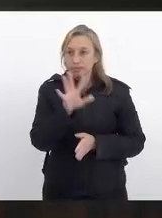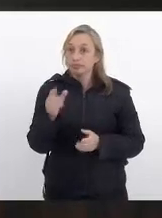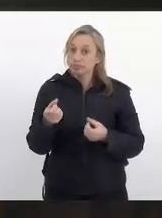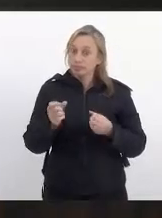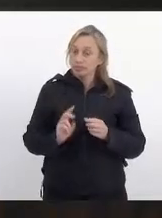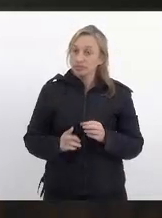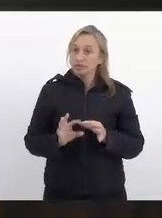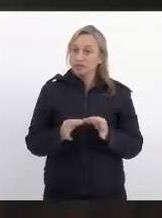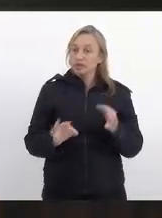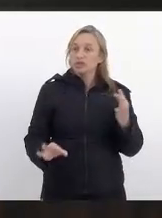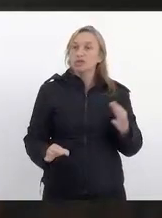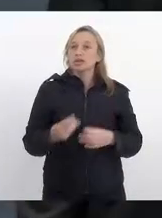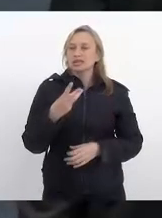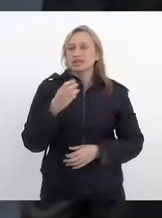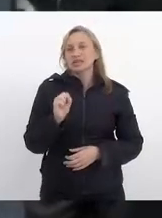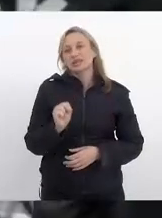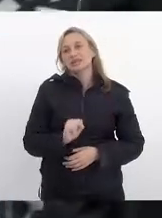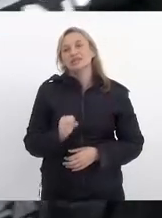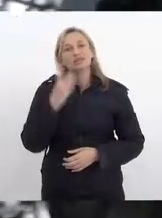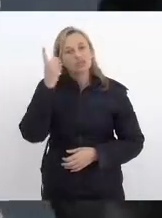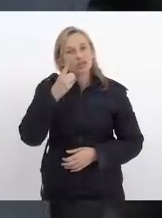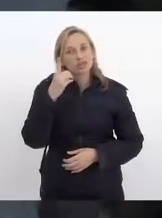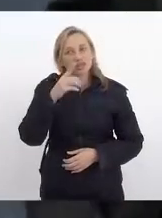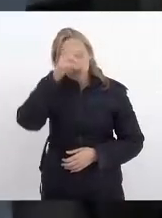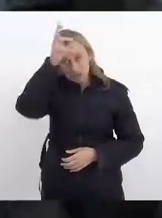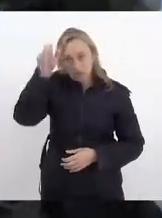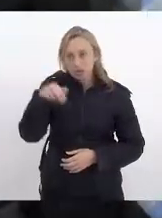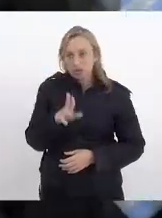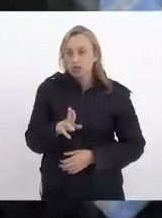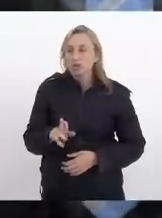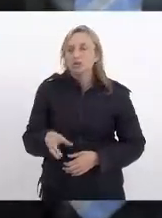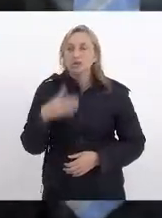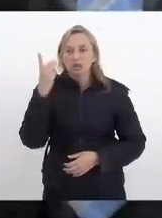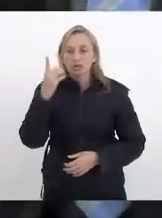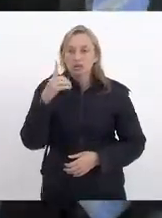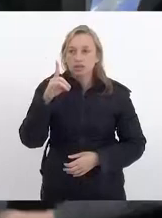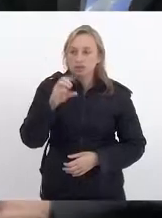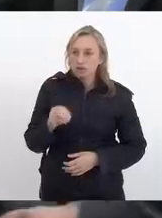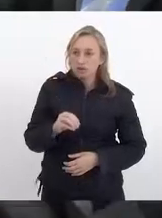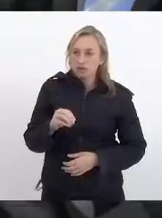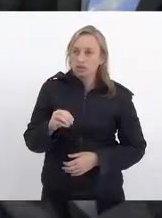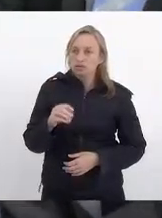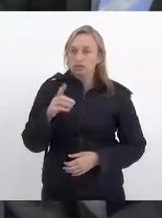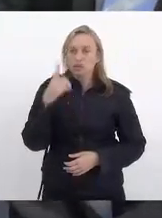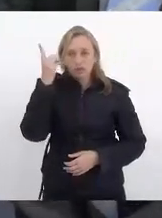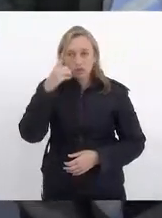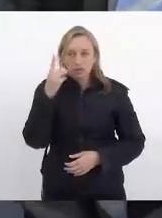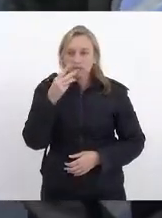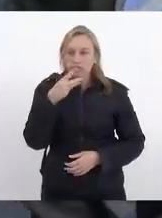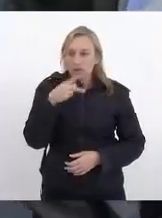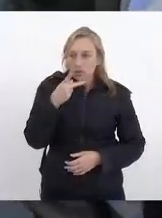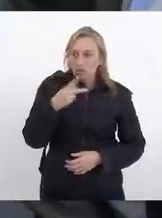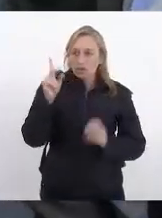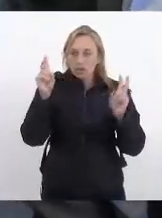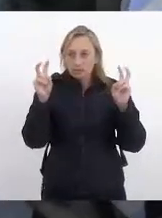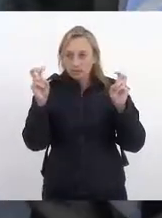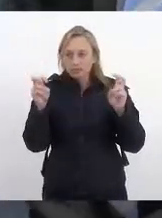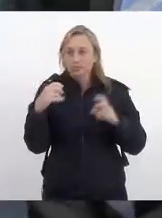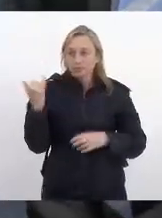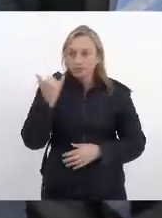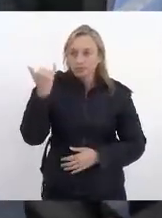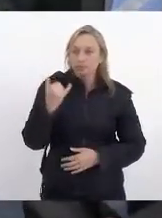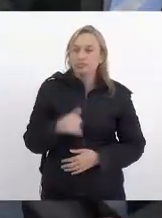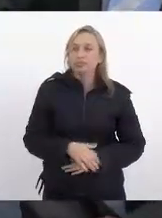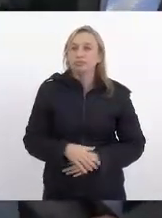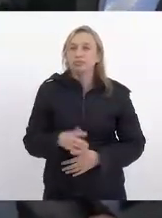tá extensa 30 segundos apenas Deputado tia Ju Porque como Deputado Marcelo de ano trouxe uma questão muito relevante e